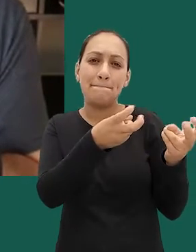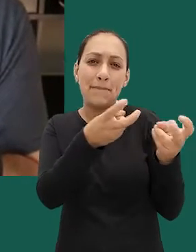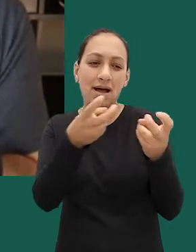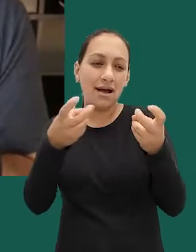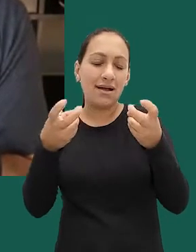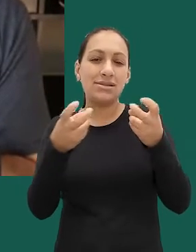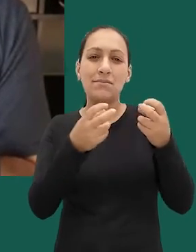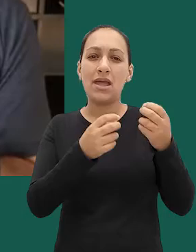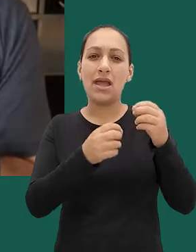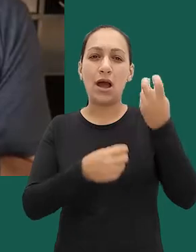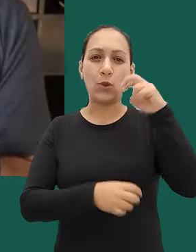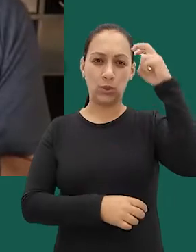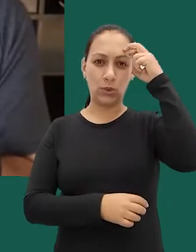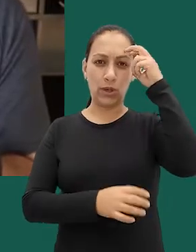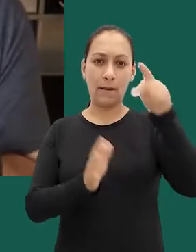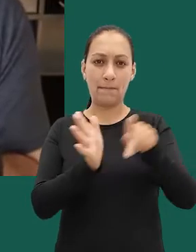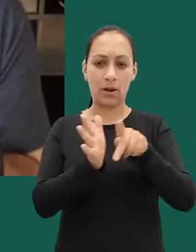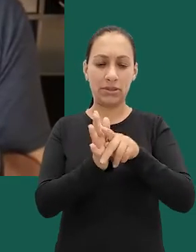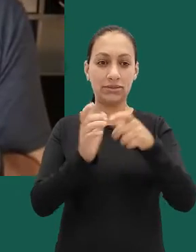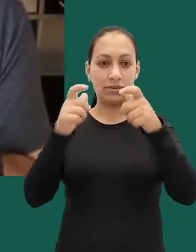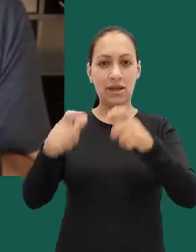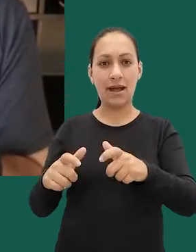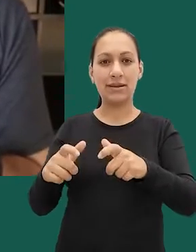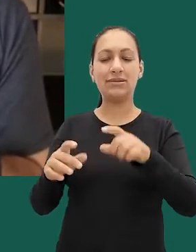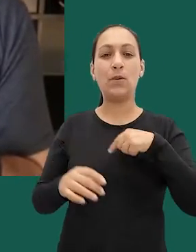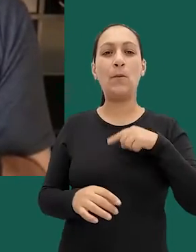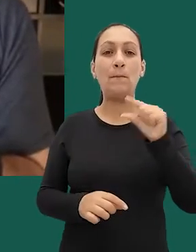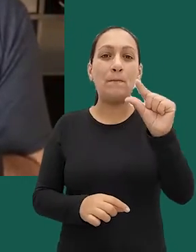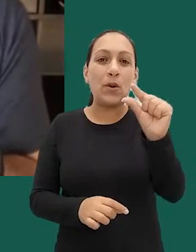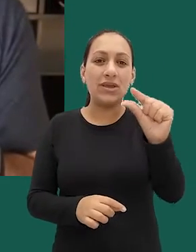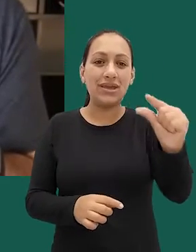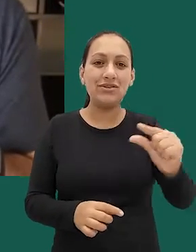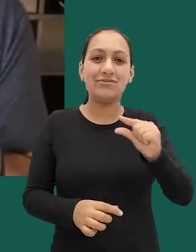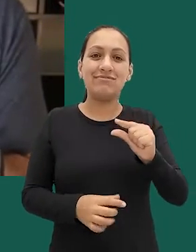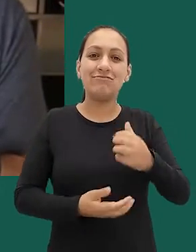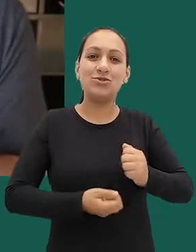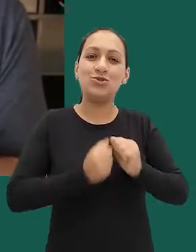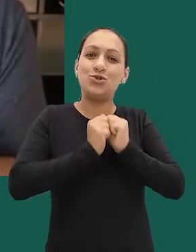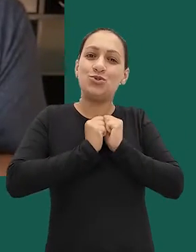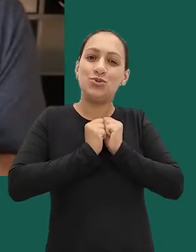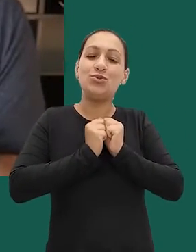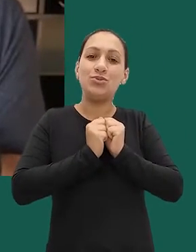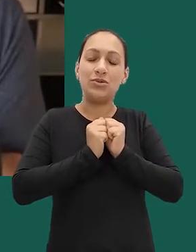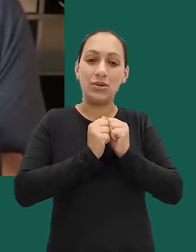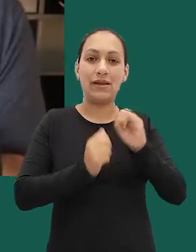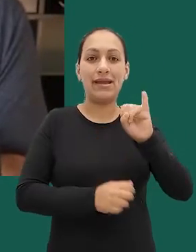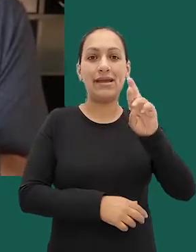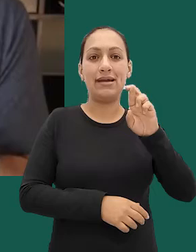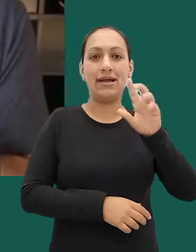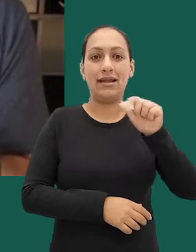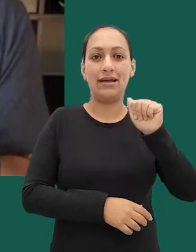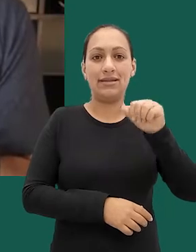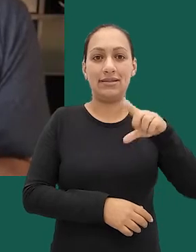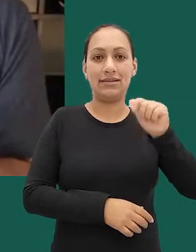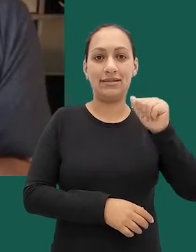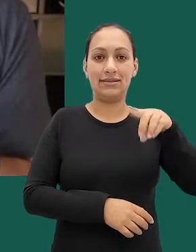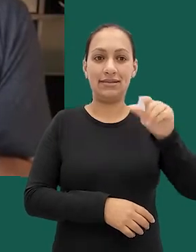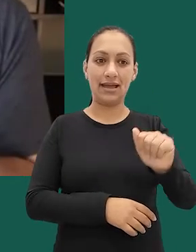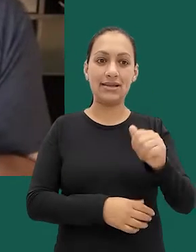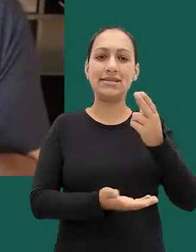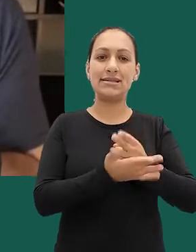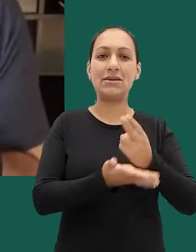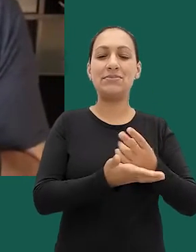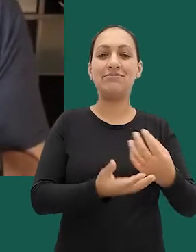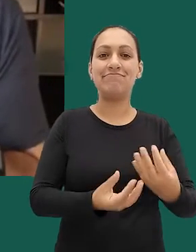aquilo que tu absorveu nunca te deixa. Então, um pedacinho da Irlanda vai estar sempre em ti, assim, enfim. Pelo menos eu tenho essa